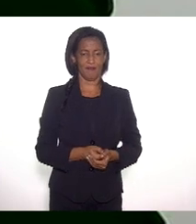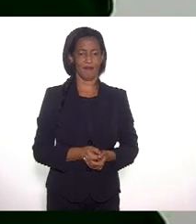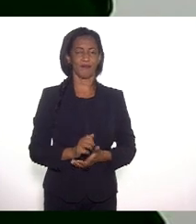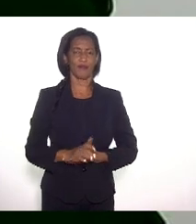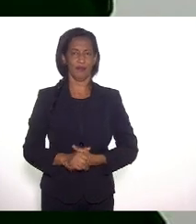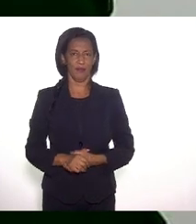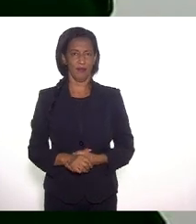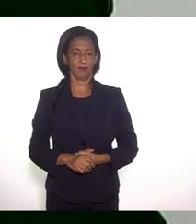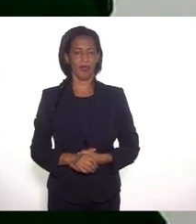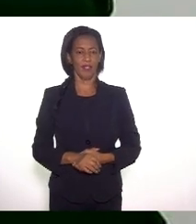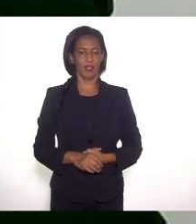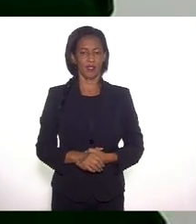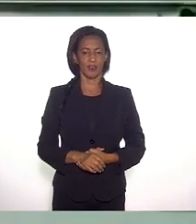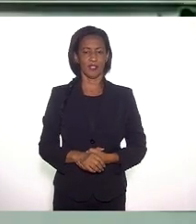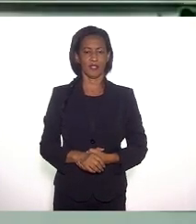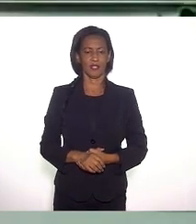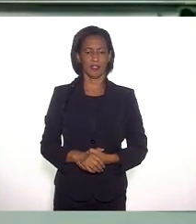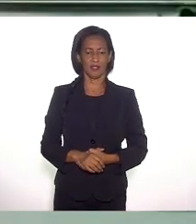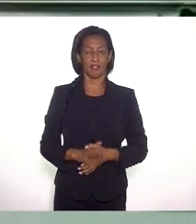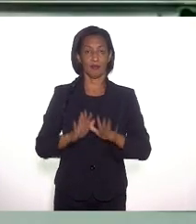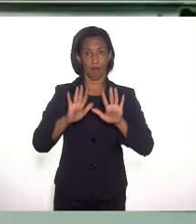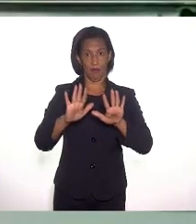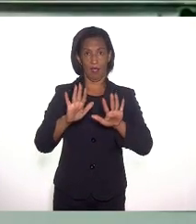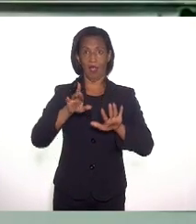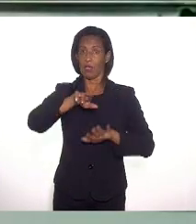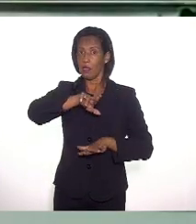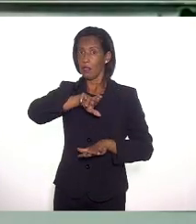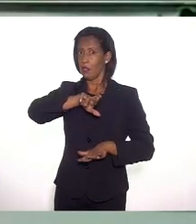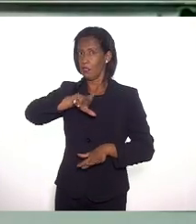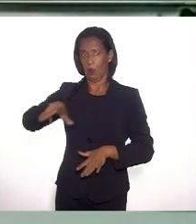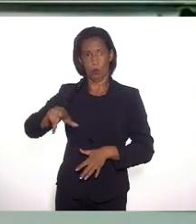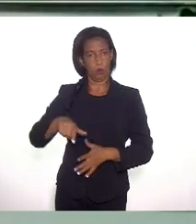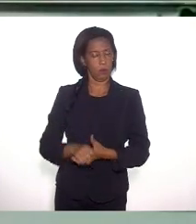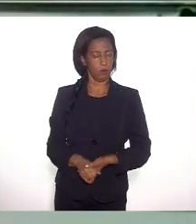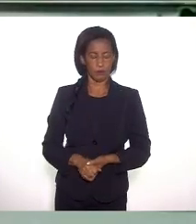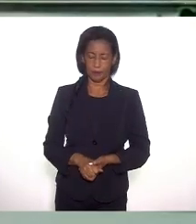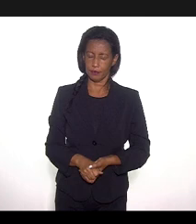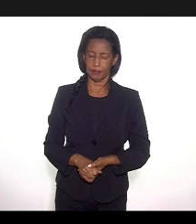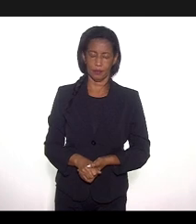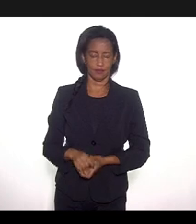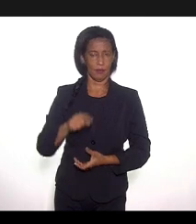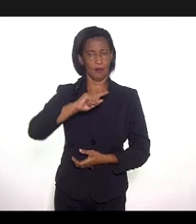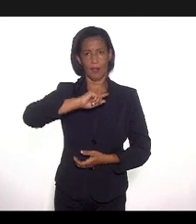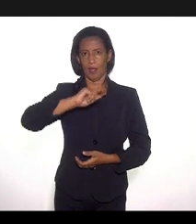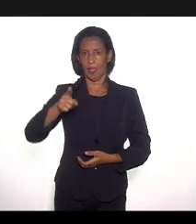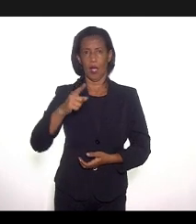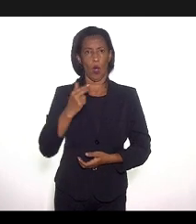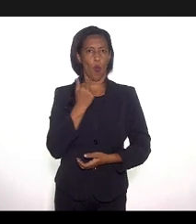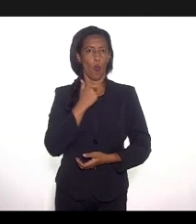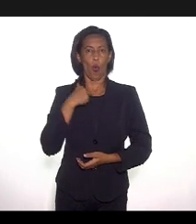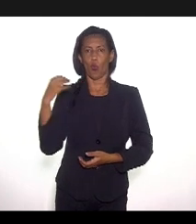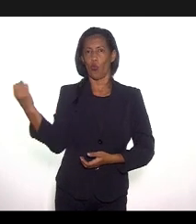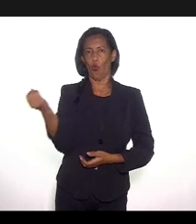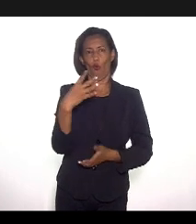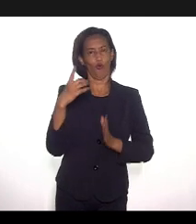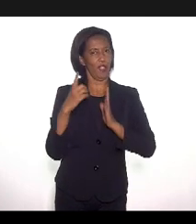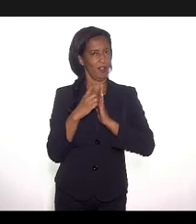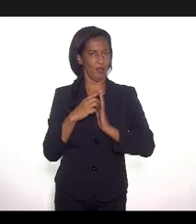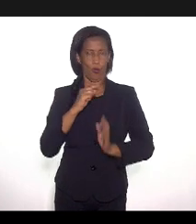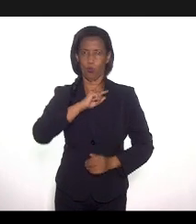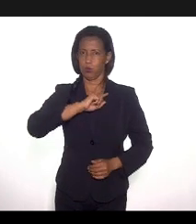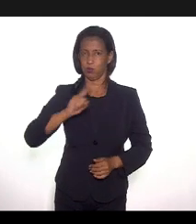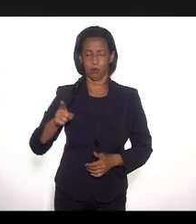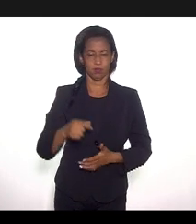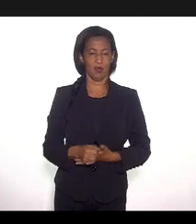a lei existe. Mas pode, olha só, não. Não pode haver um novo decreto.